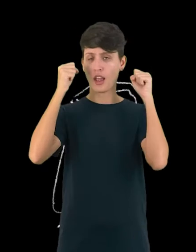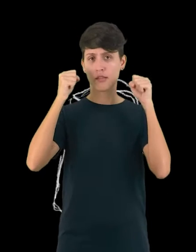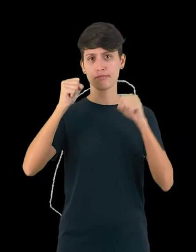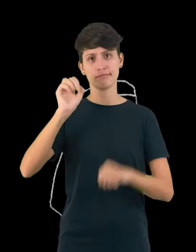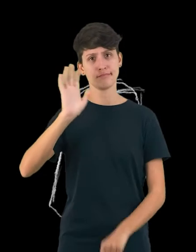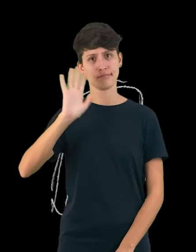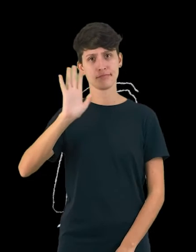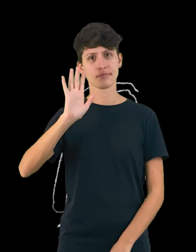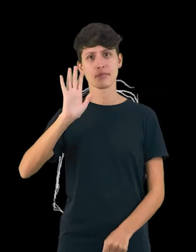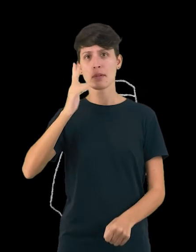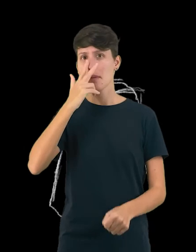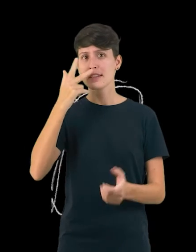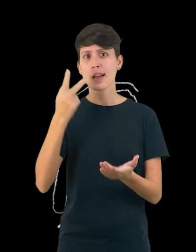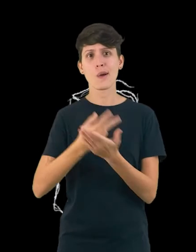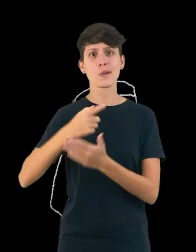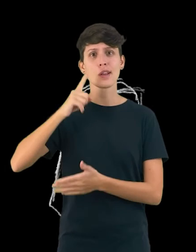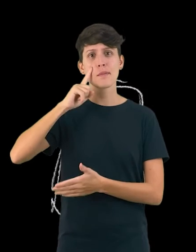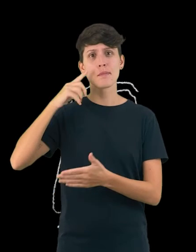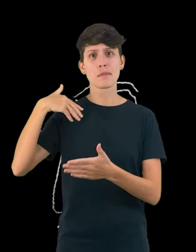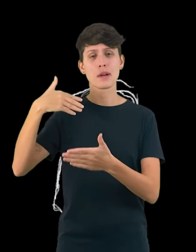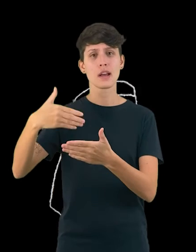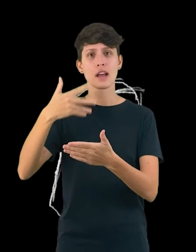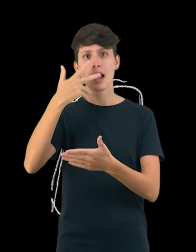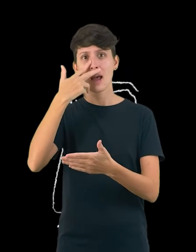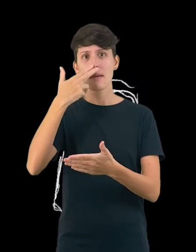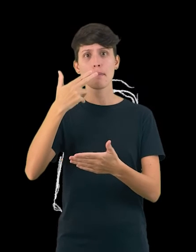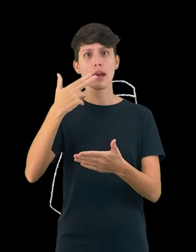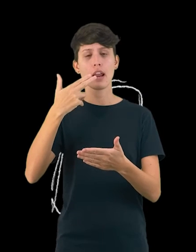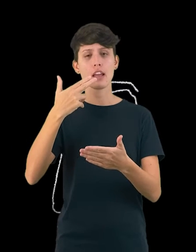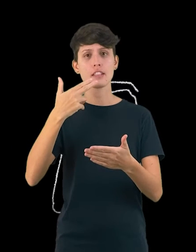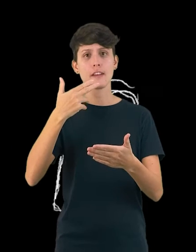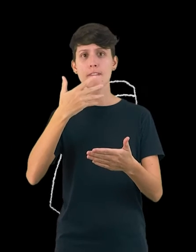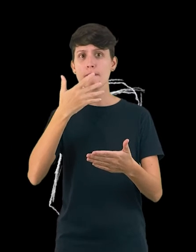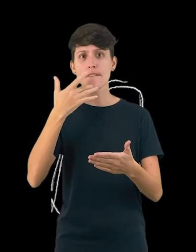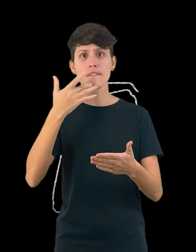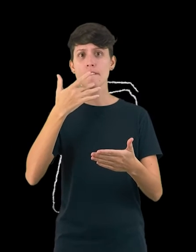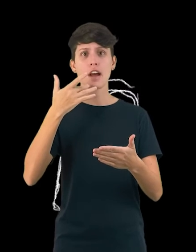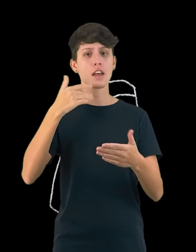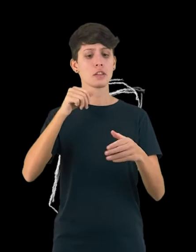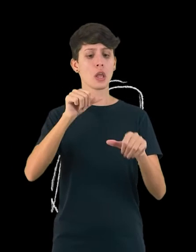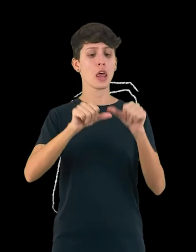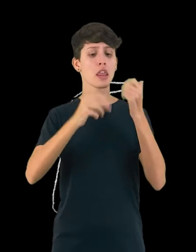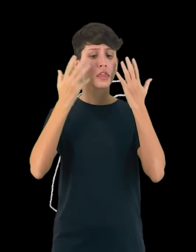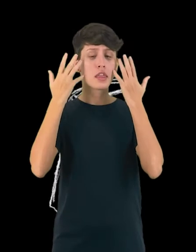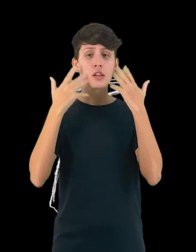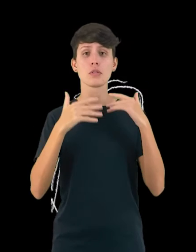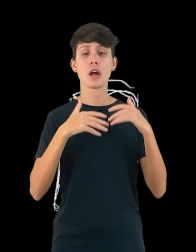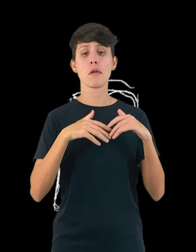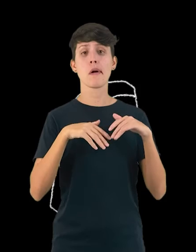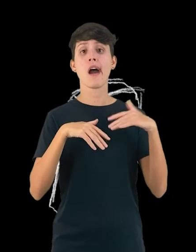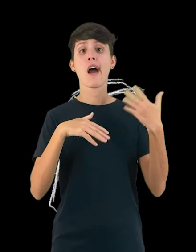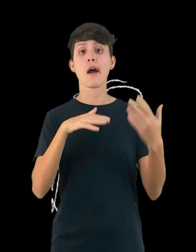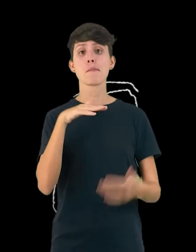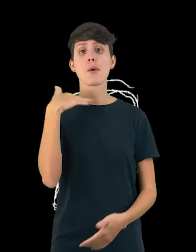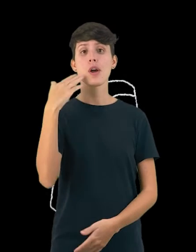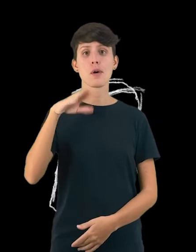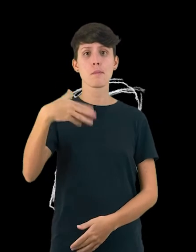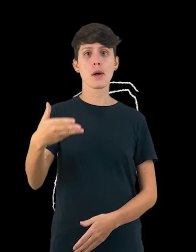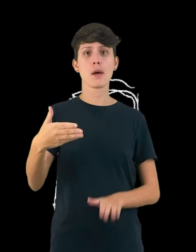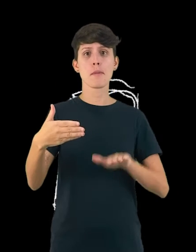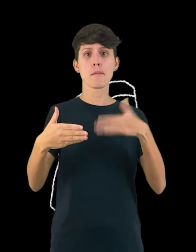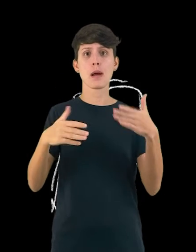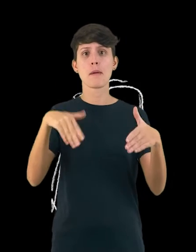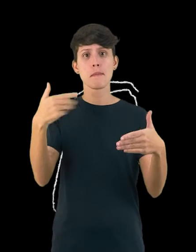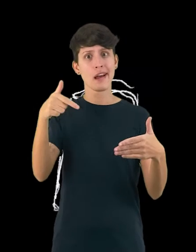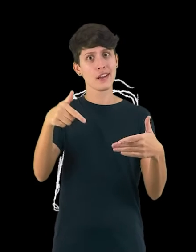só uma ruptura incomum do cotidiano, ela agora virou algo